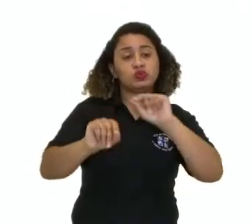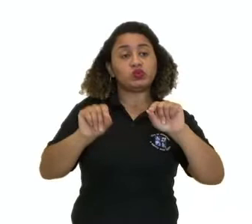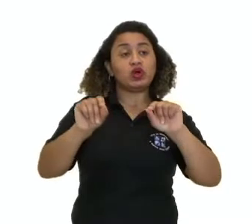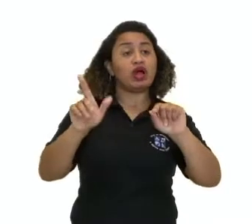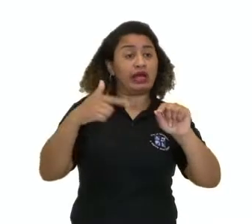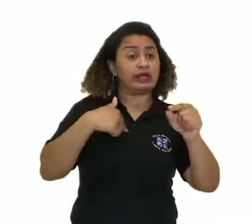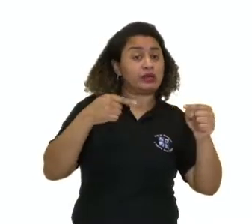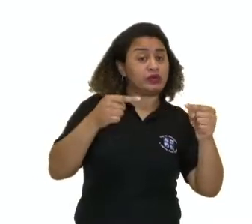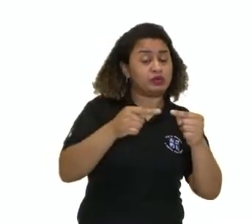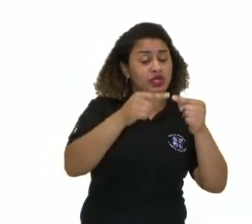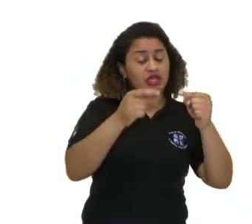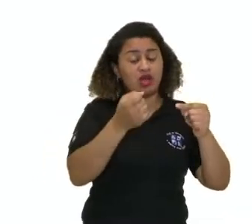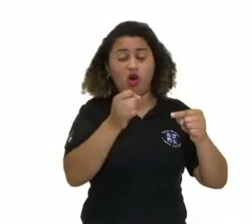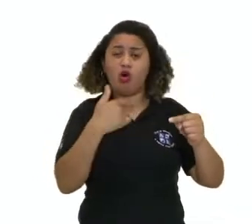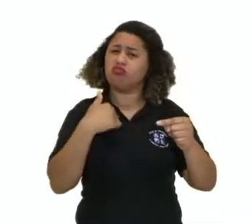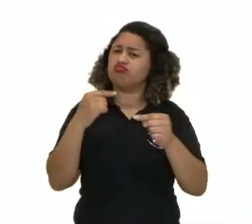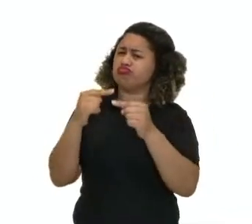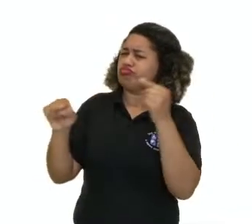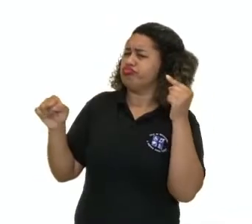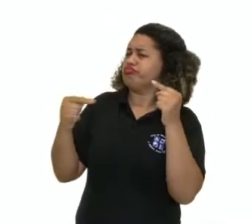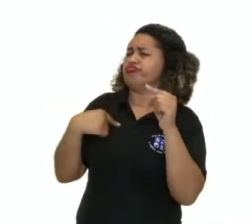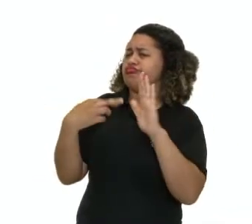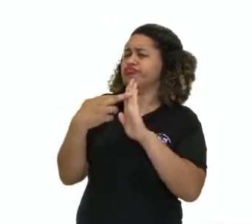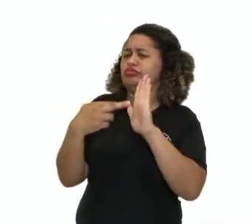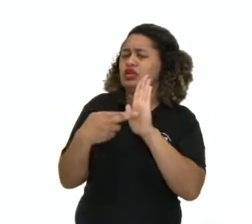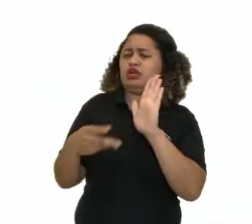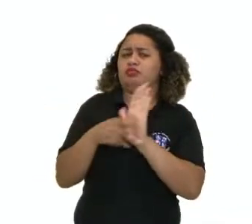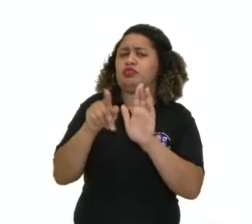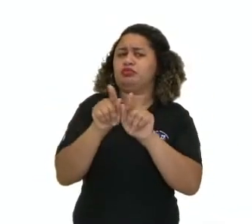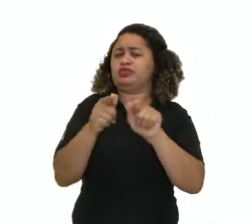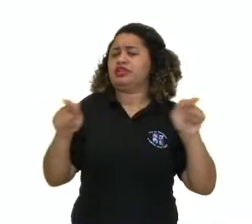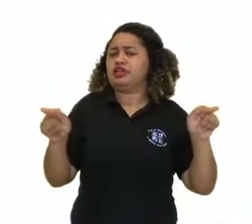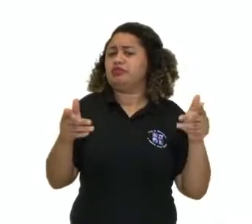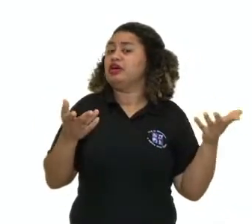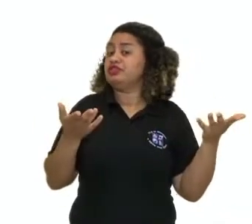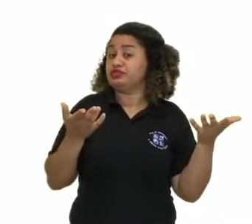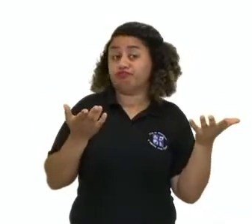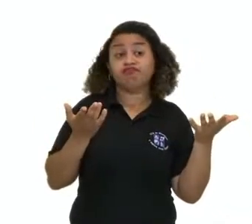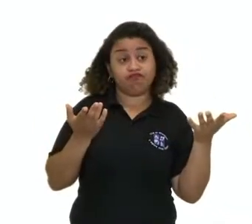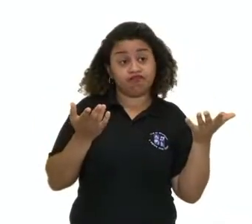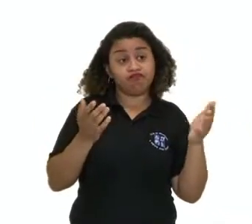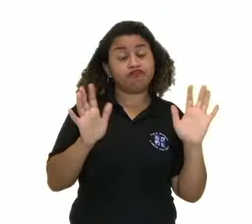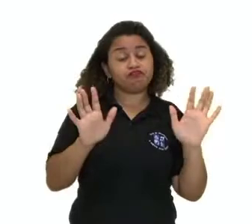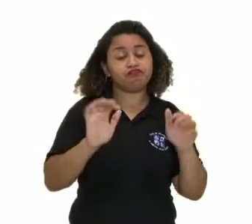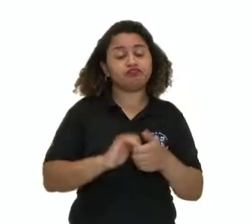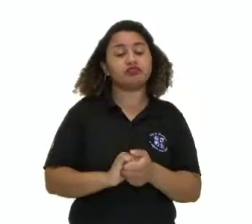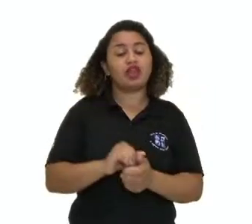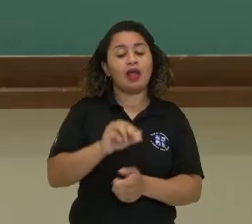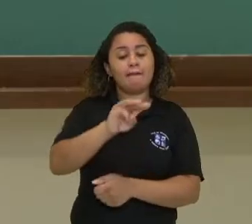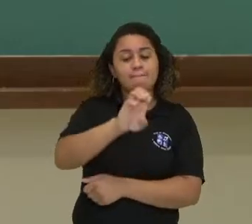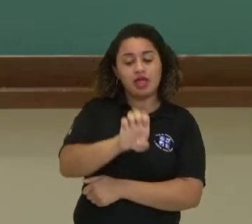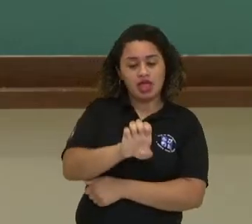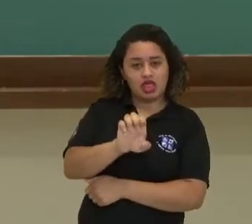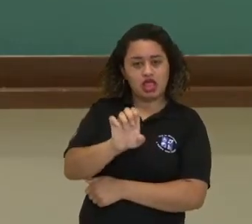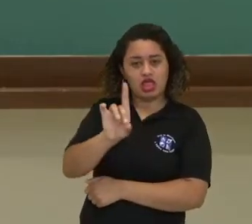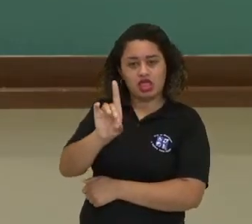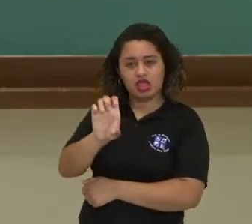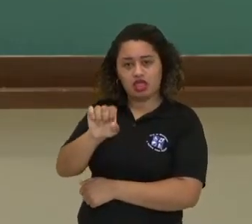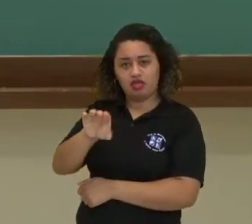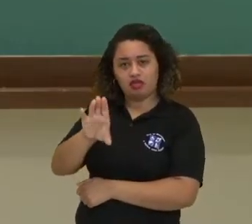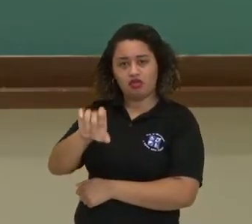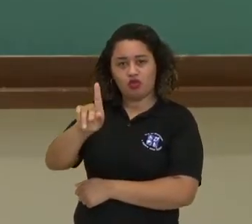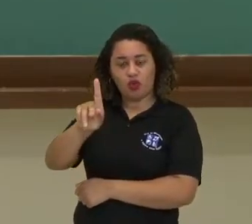ou desacordo com as regras prescritas pela gramática normativa. Quando ele diz me desculpe, está